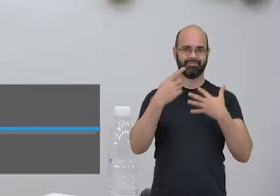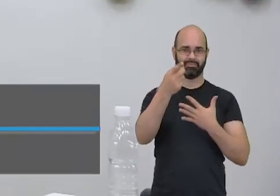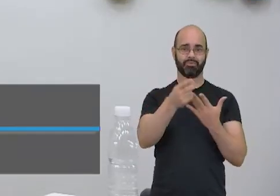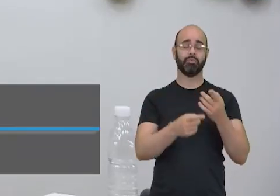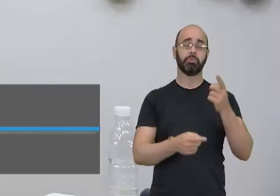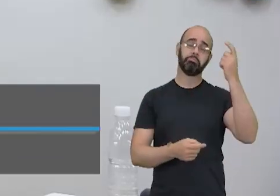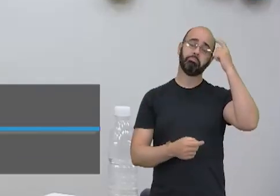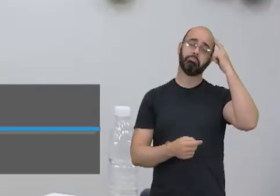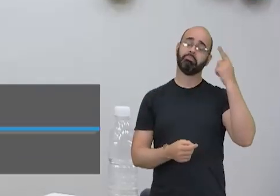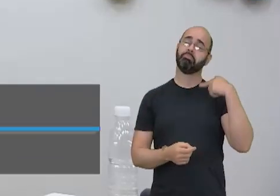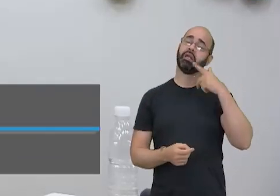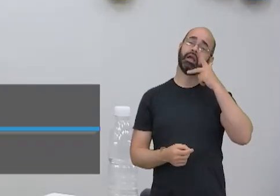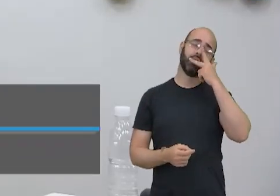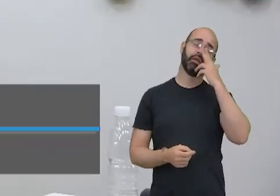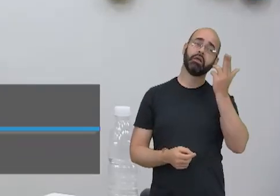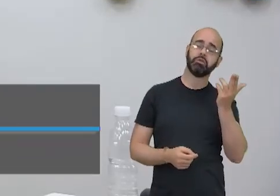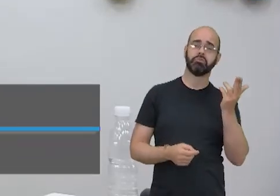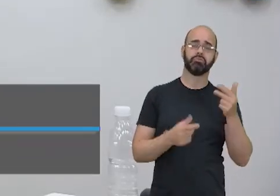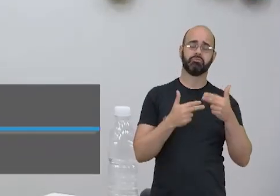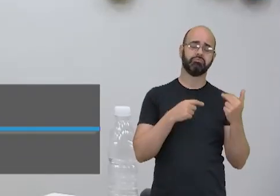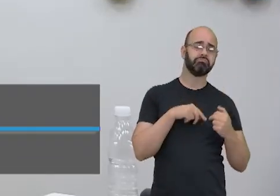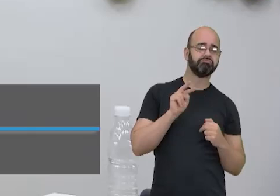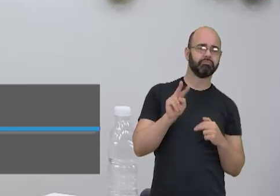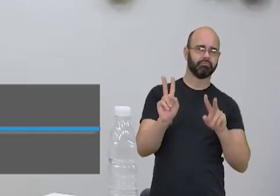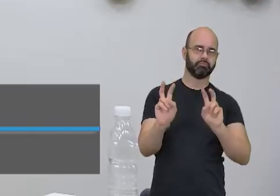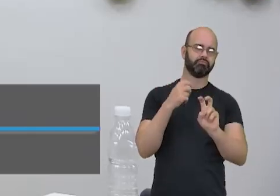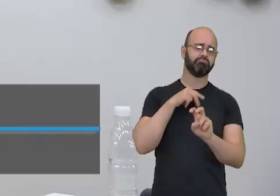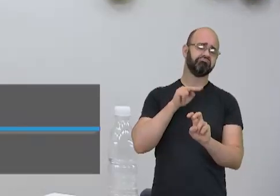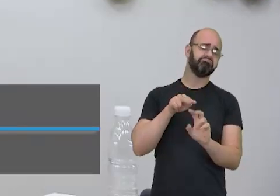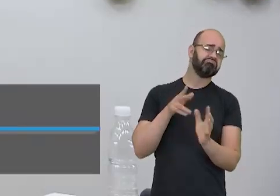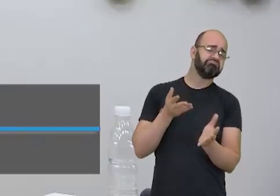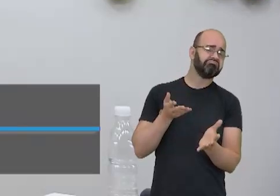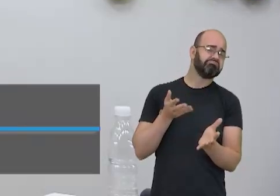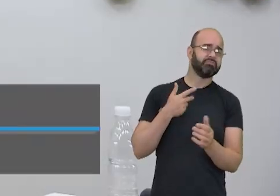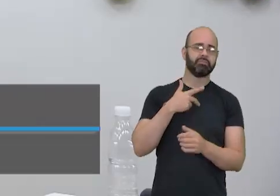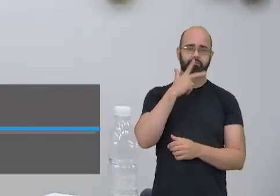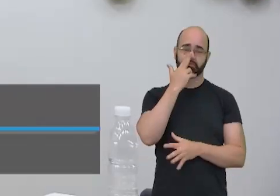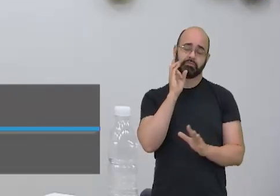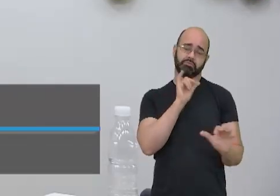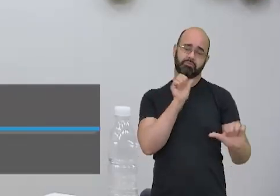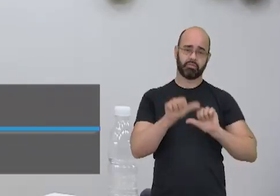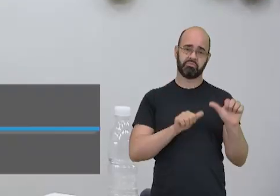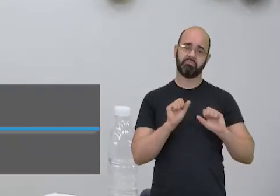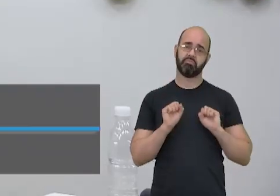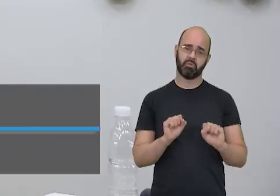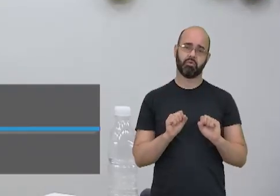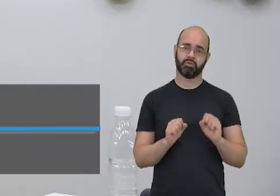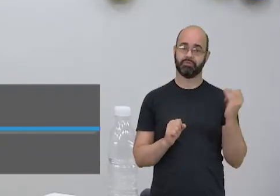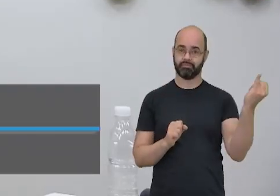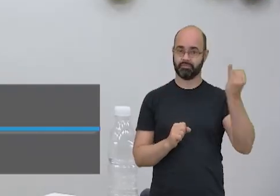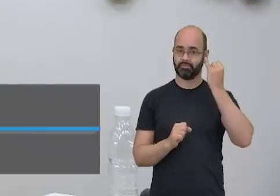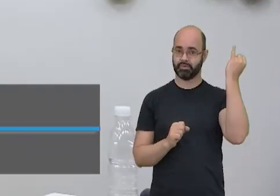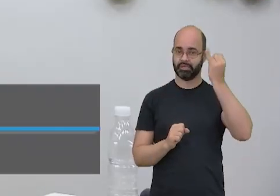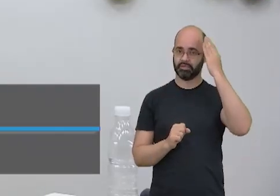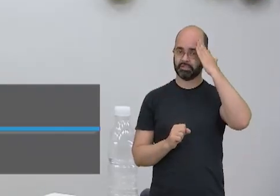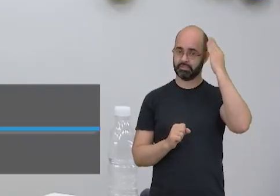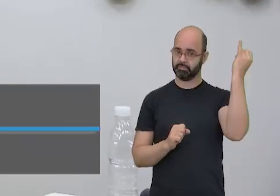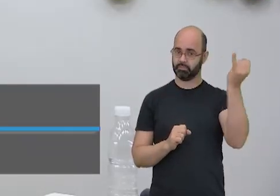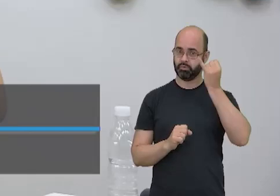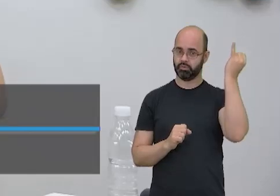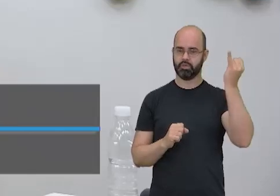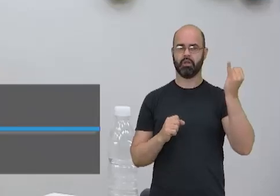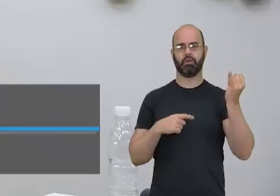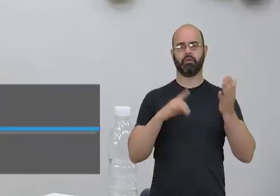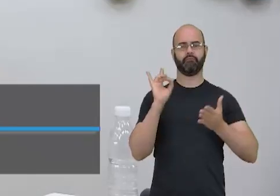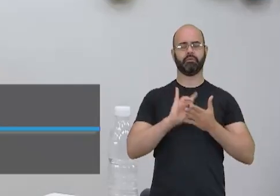que eu penso sobre determinado assunto e pode sim, gente, mudar. Isso é muito importante, né? Não vamos ficar